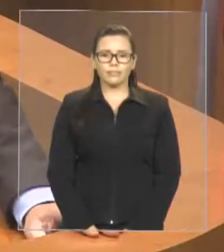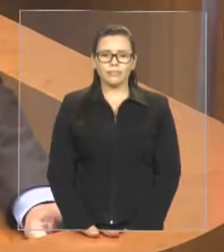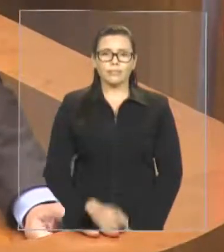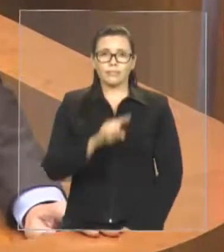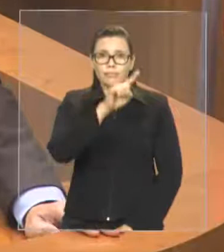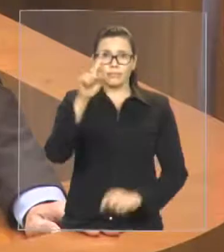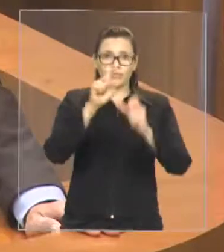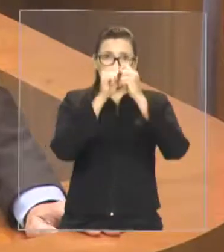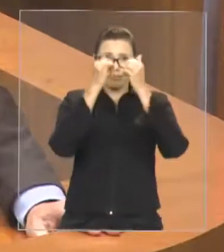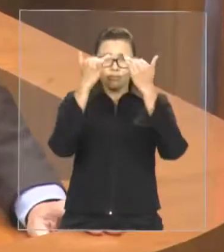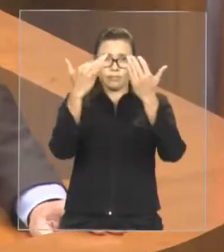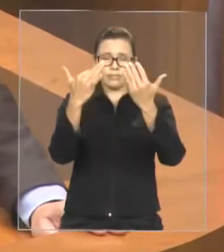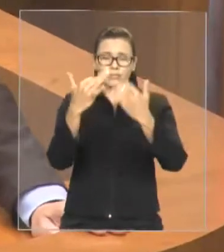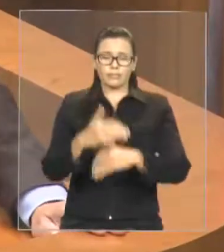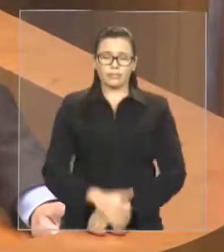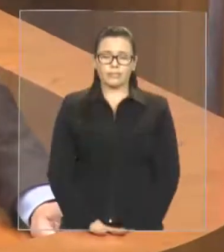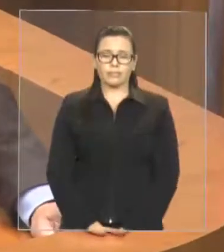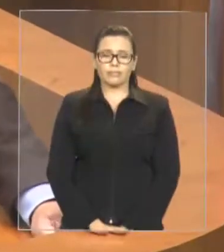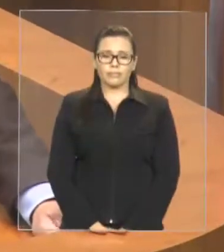galeria.